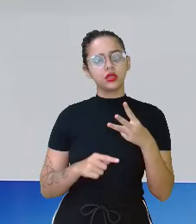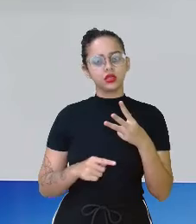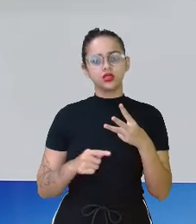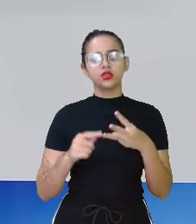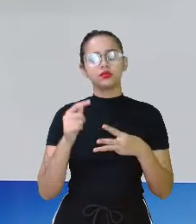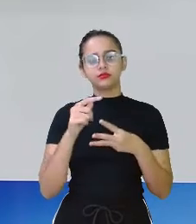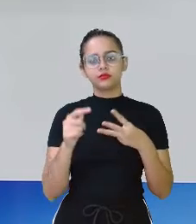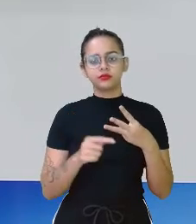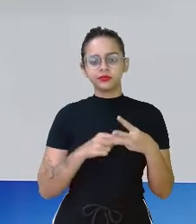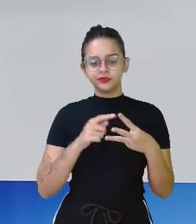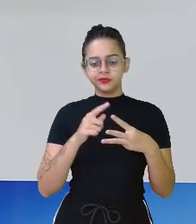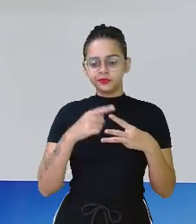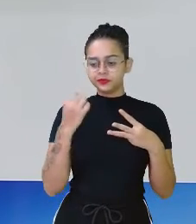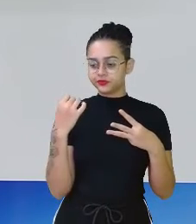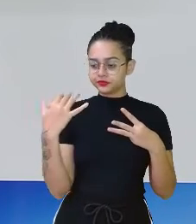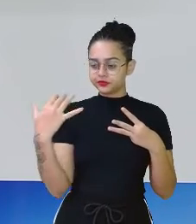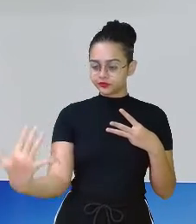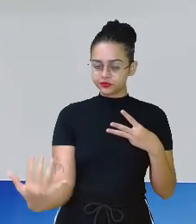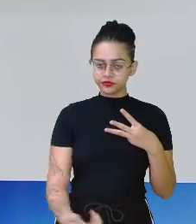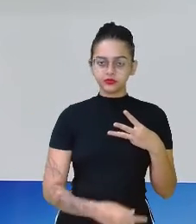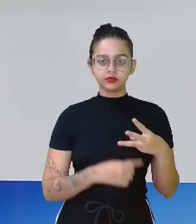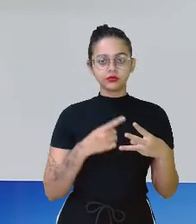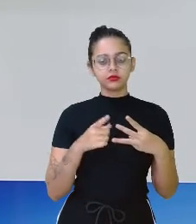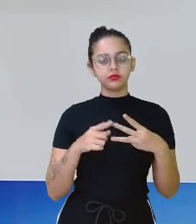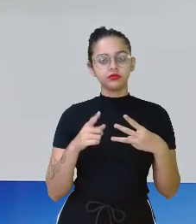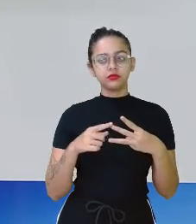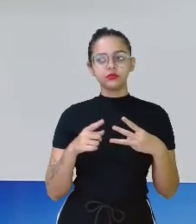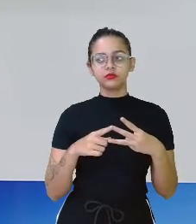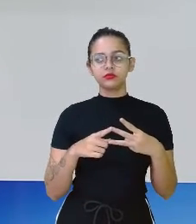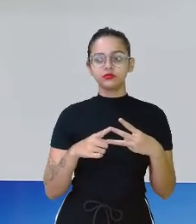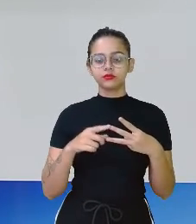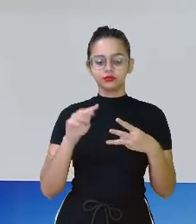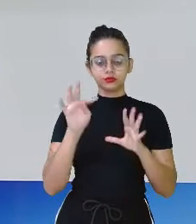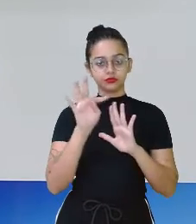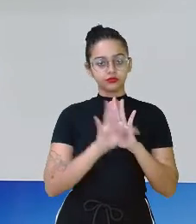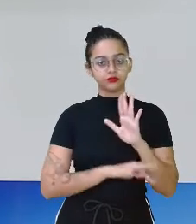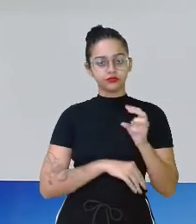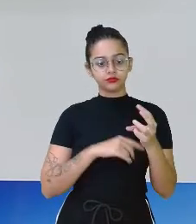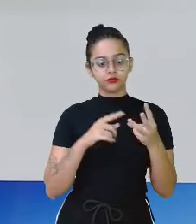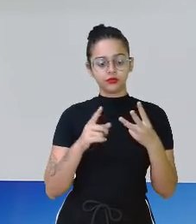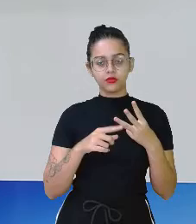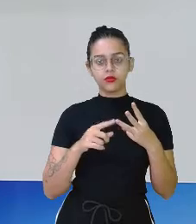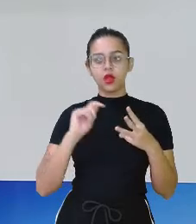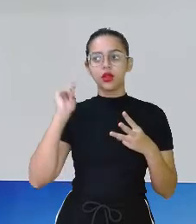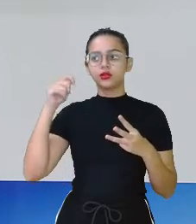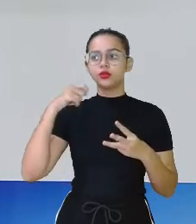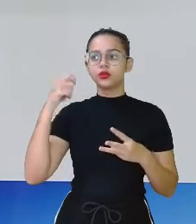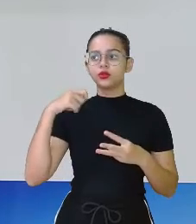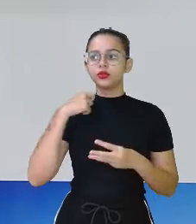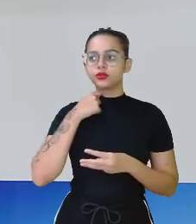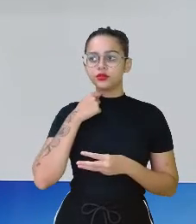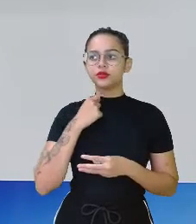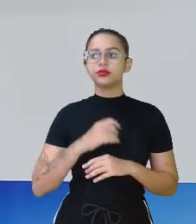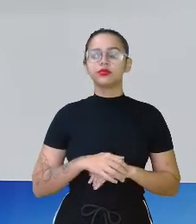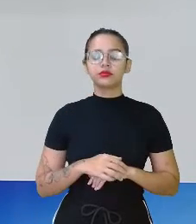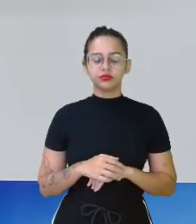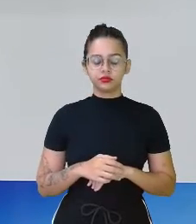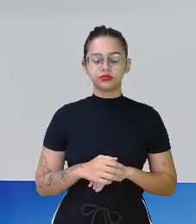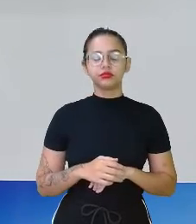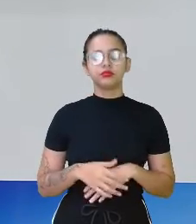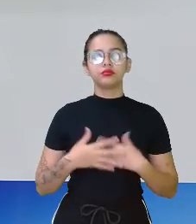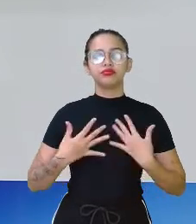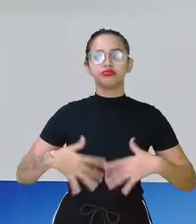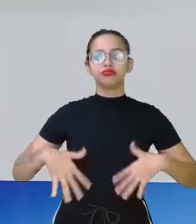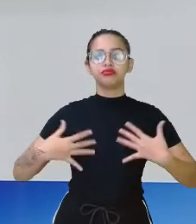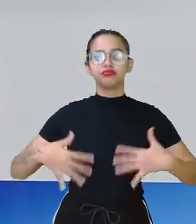do teatro, que é o público que está presente, o texto e os atores e atrizes.